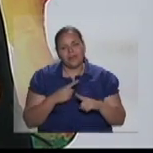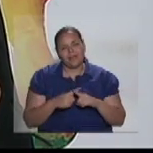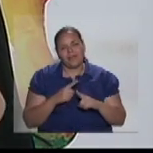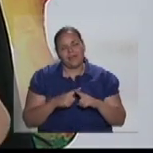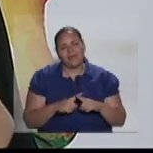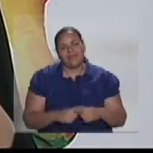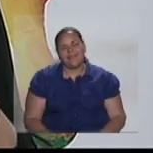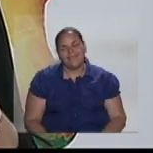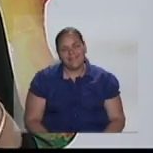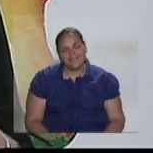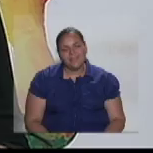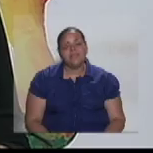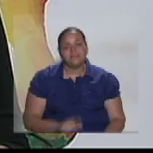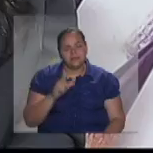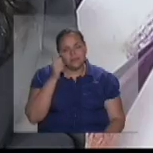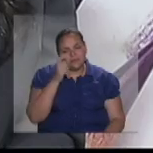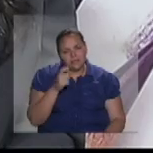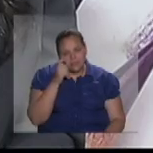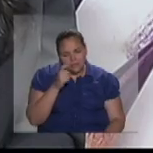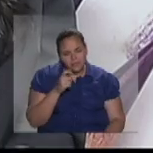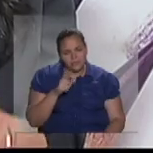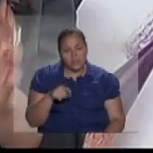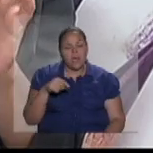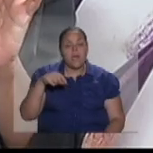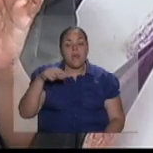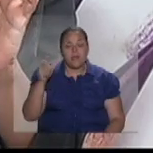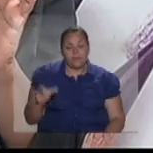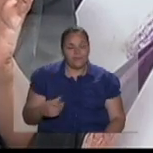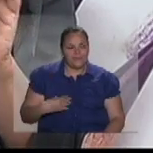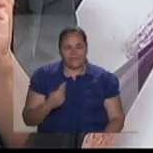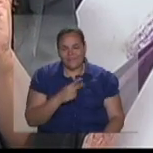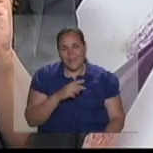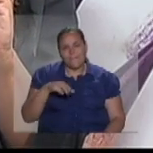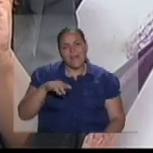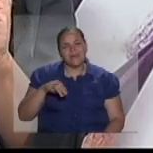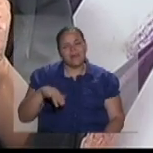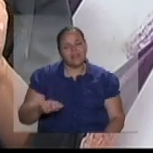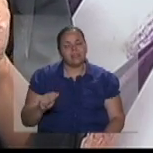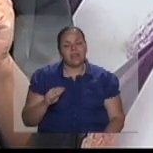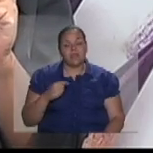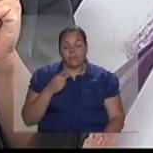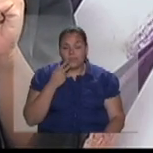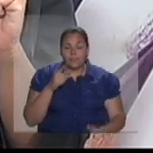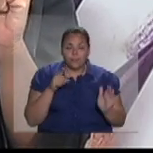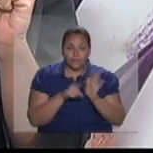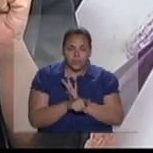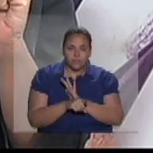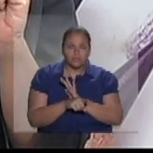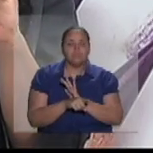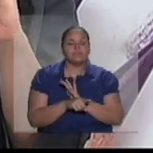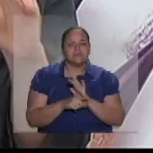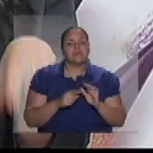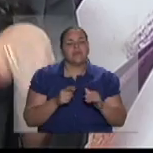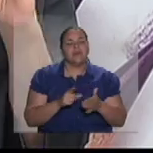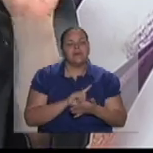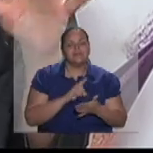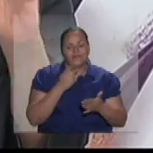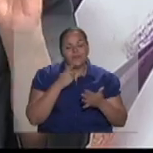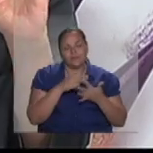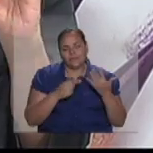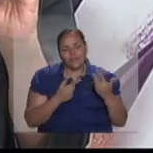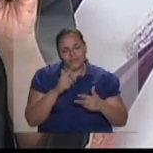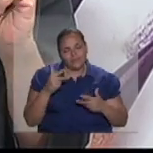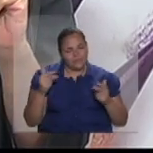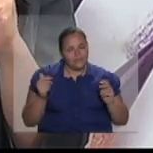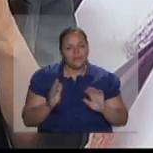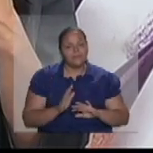que será que a criatura... Mas o interessante, por exemplo, no caso da Mariana, e aí eu não sei, essa pergunta que eu estou para te fazer desde o primeiro bloco, mas a gente vai falando sobre